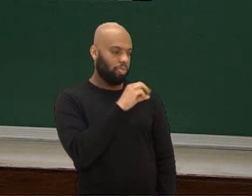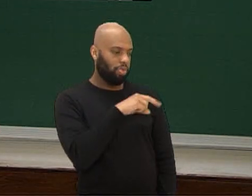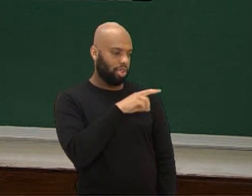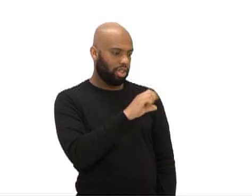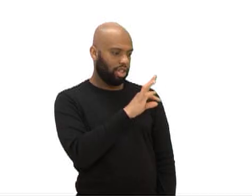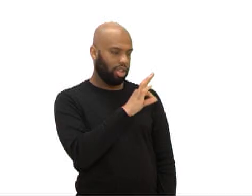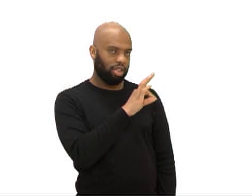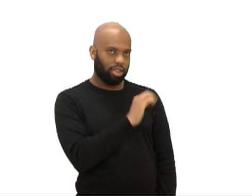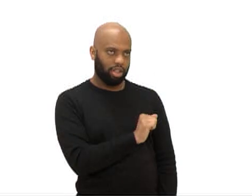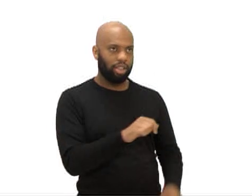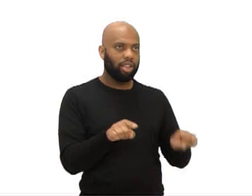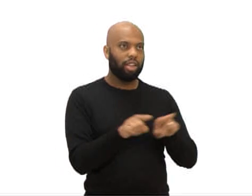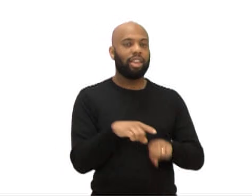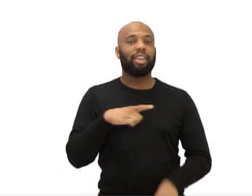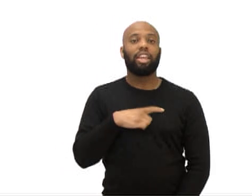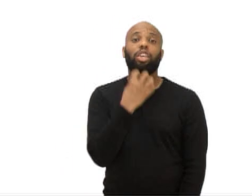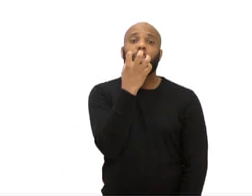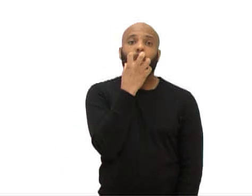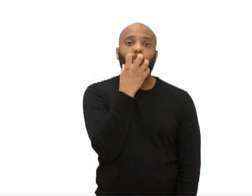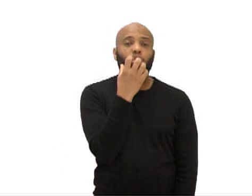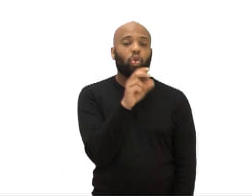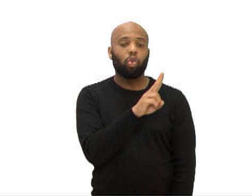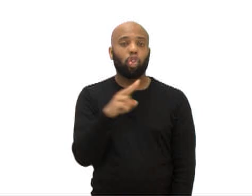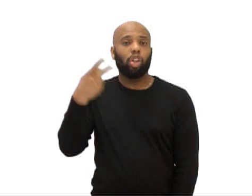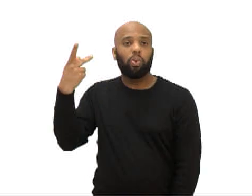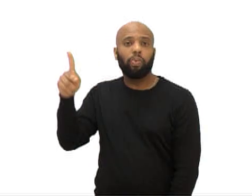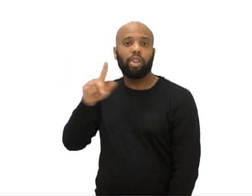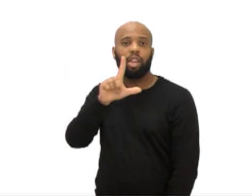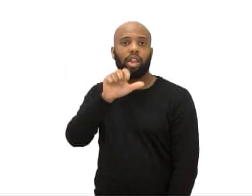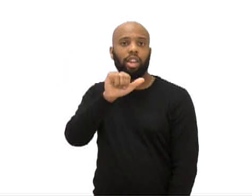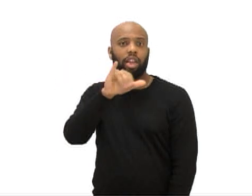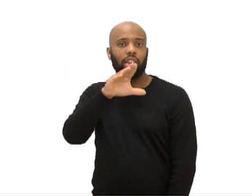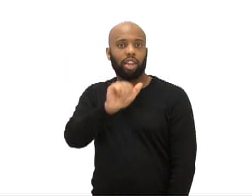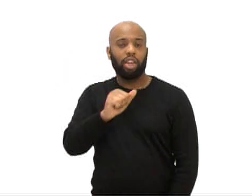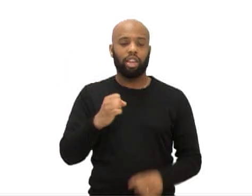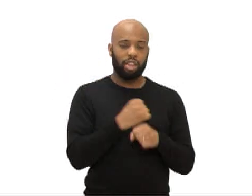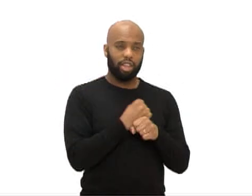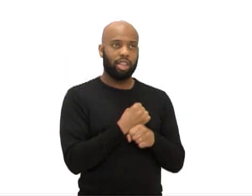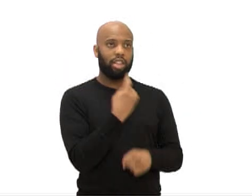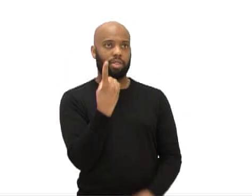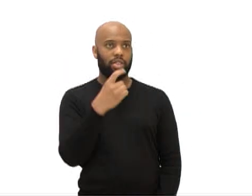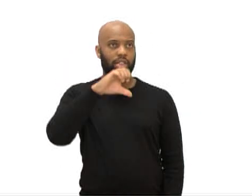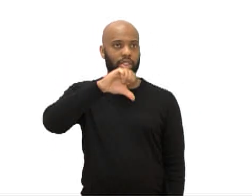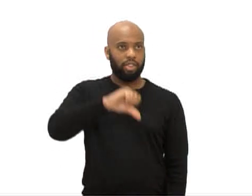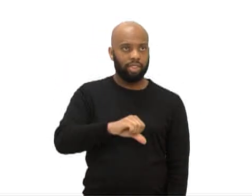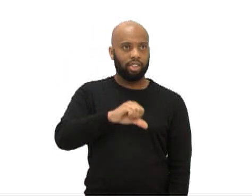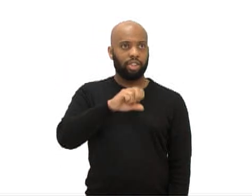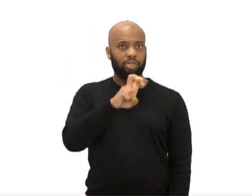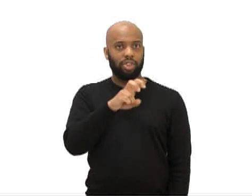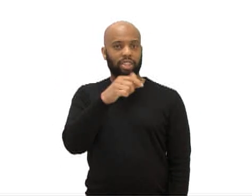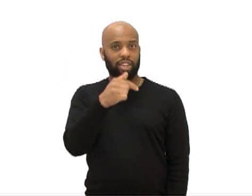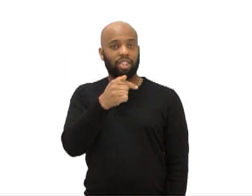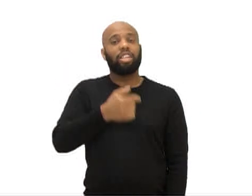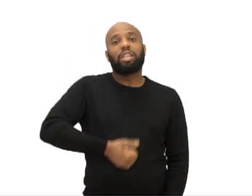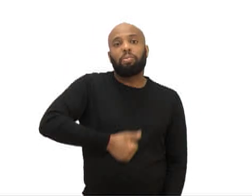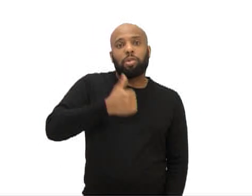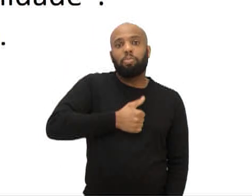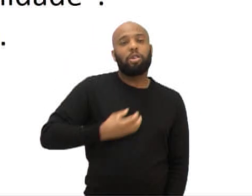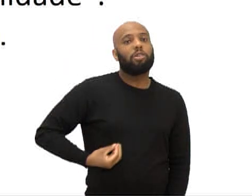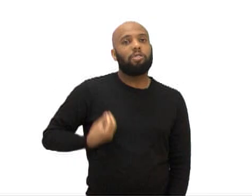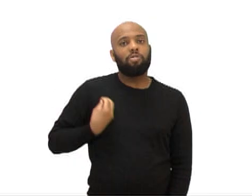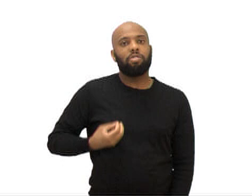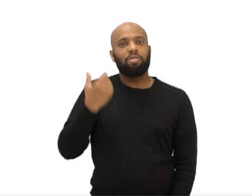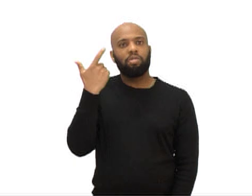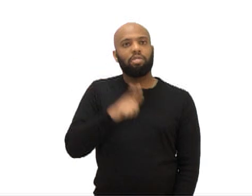a Laika, gente, que em 1957 foi o primeiro ser vivo a ir para o espaço.